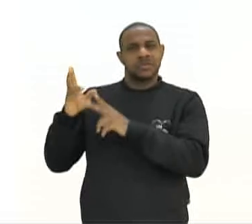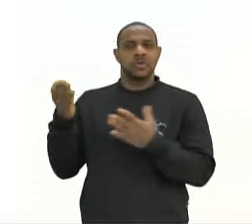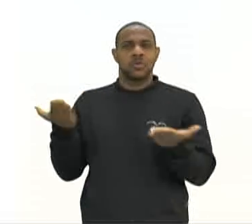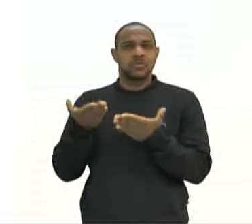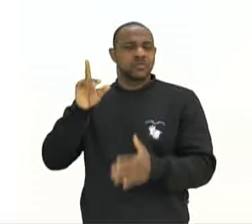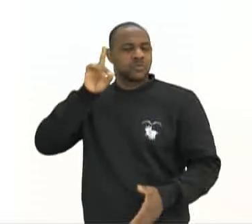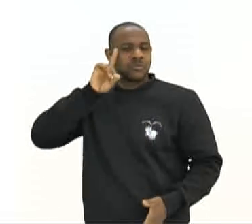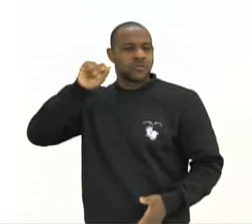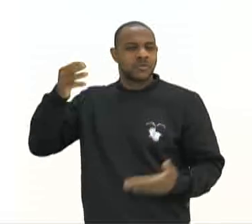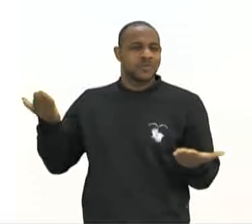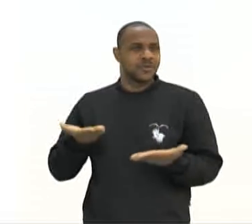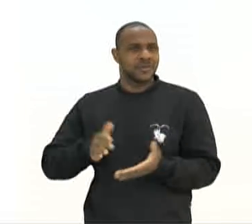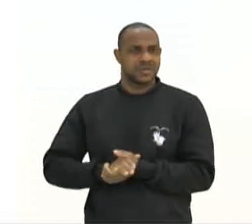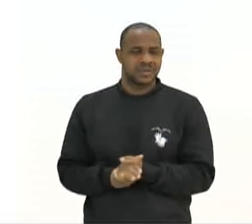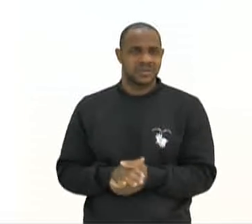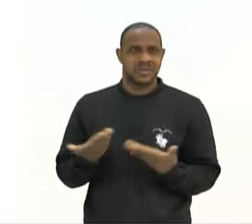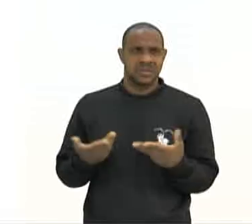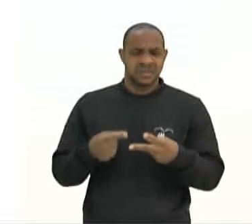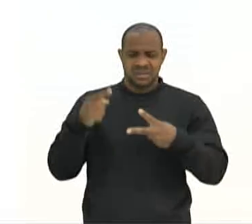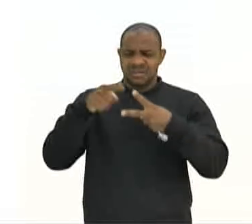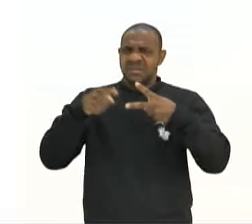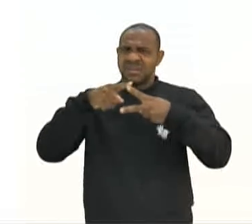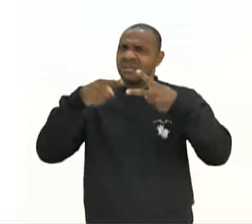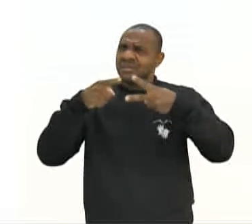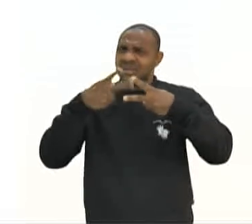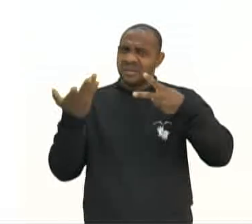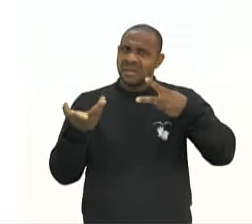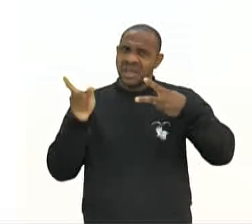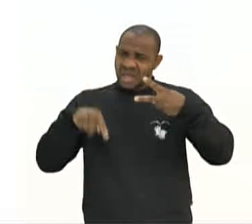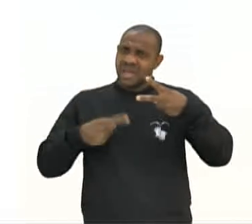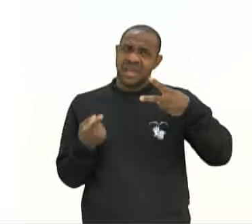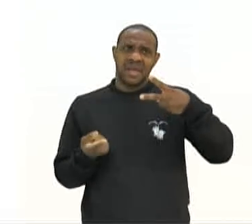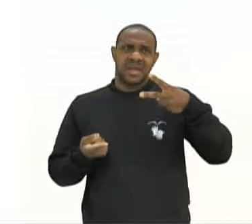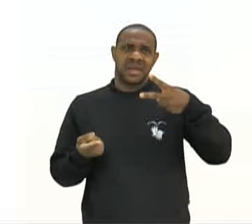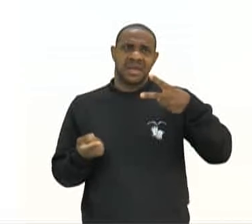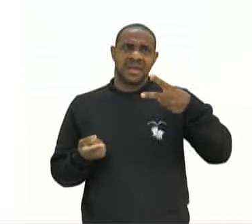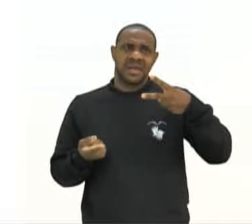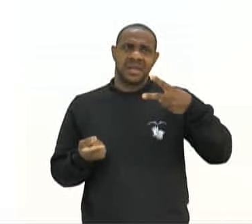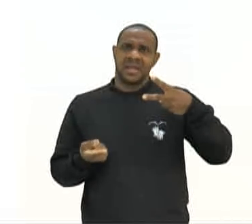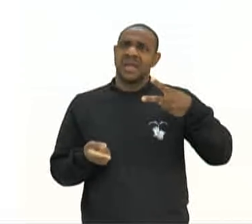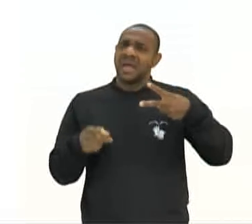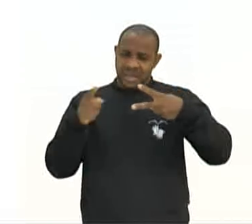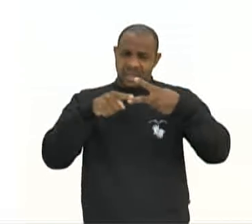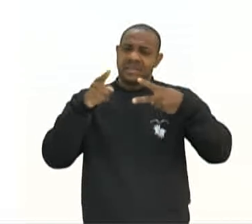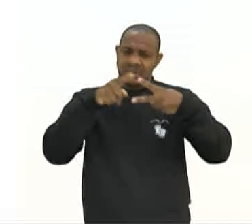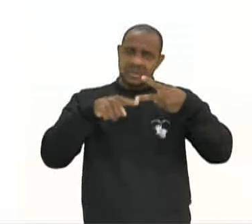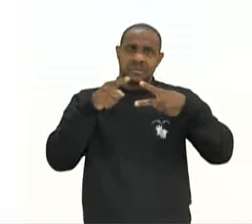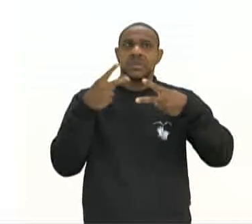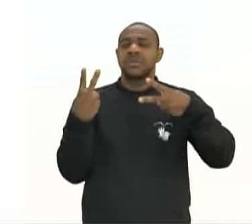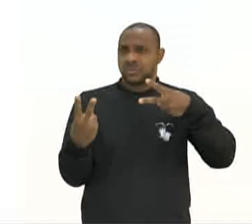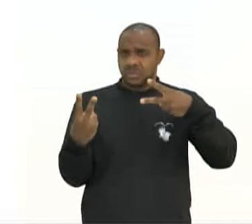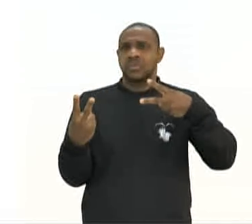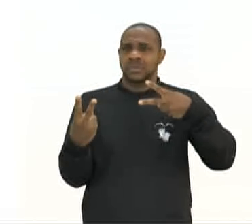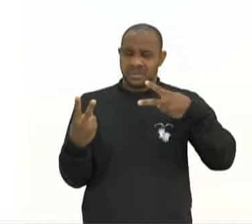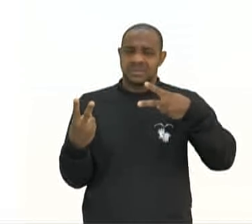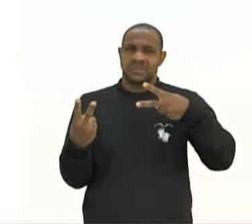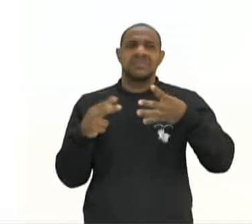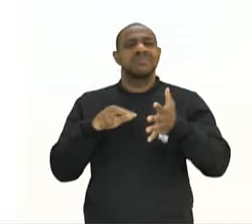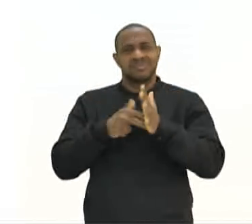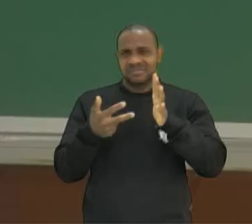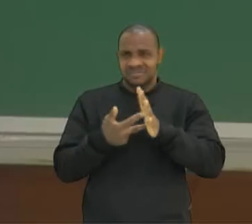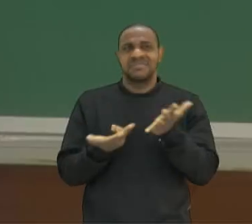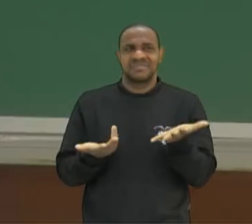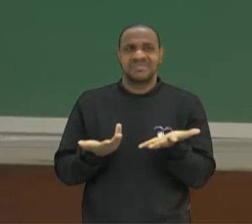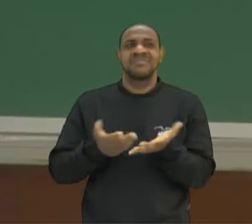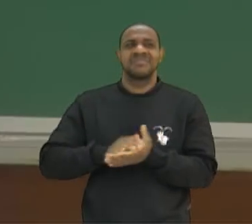Gente, será que não são as duas alternativas? Yes, com certeza, né? Tem tudo a ver com a